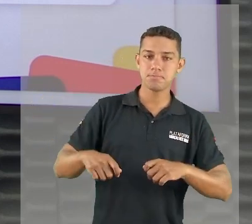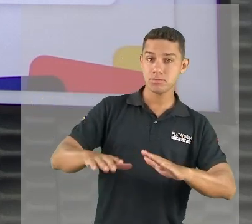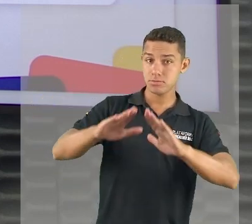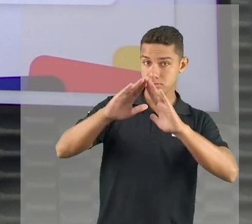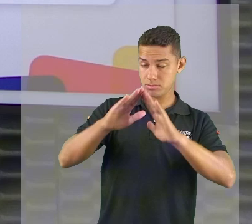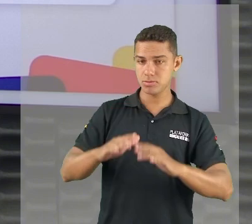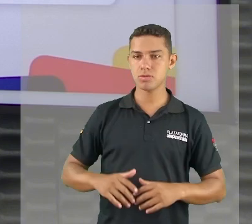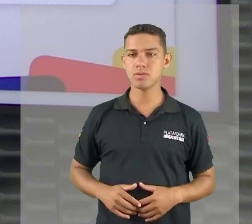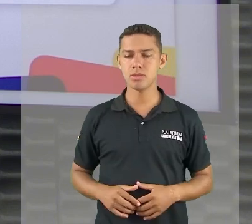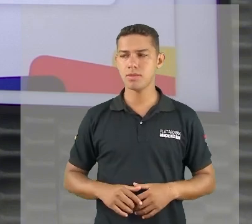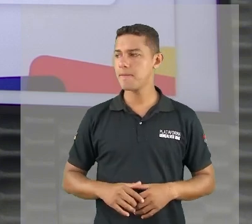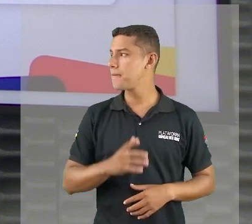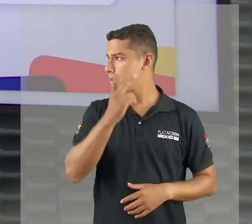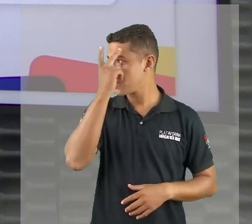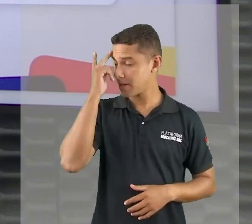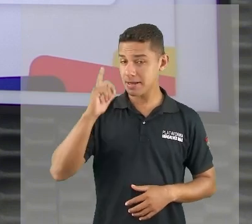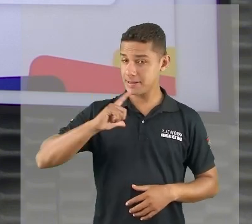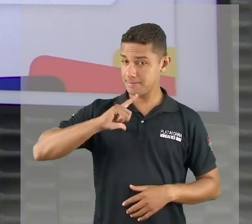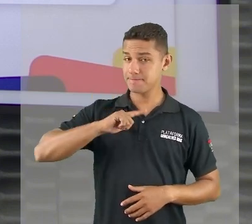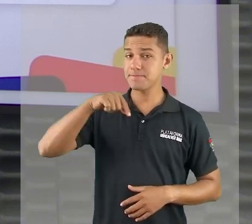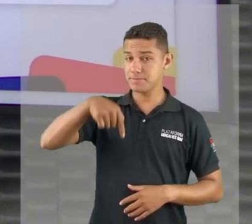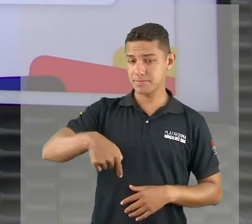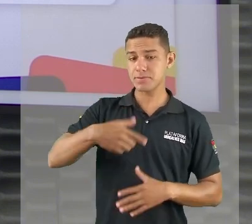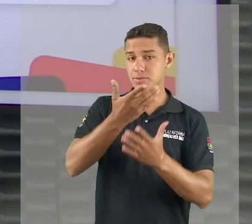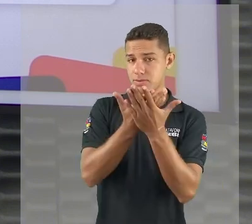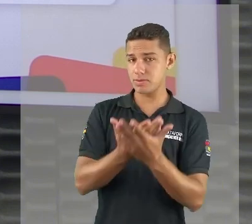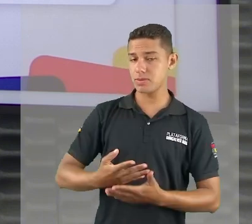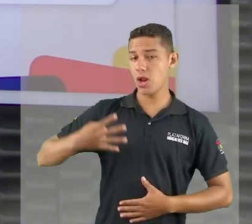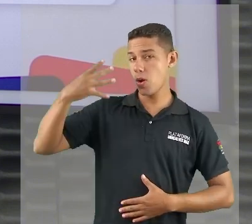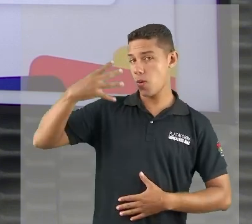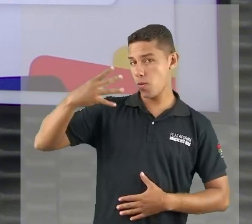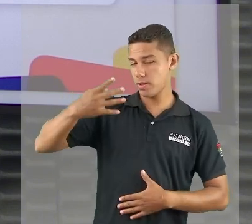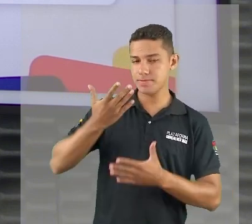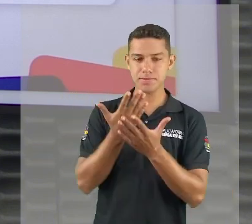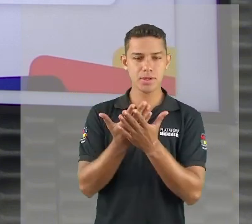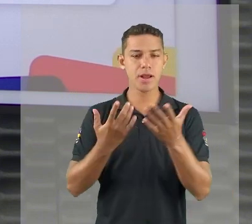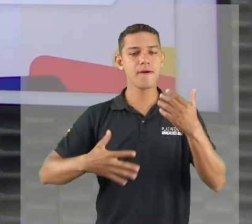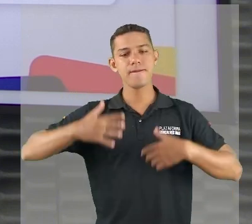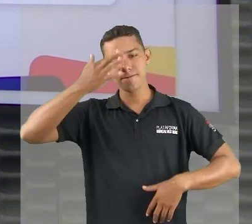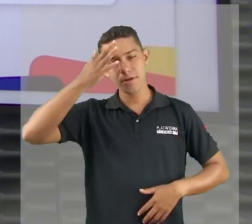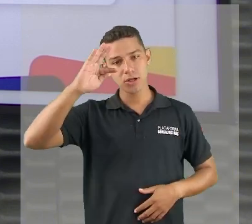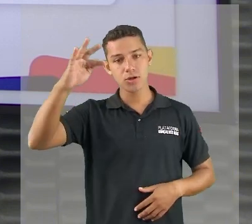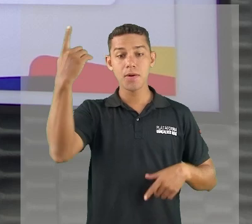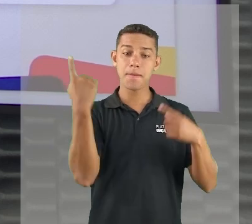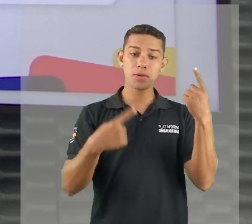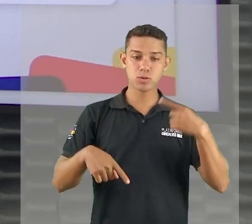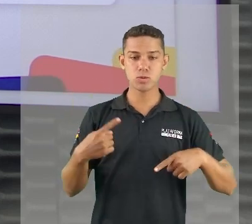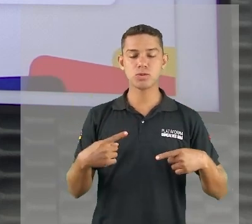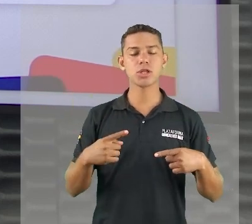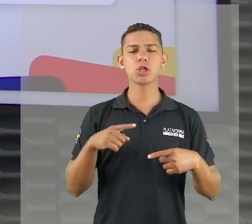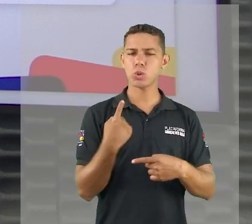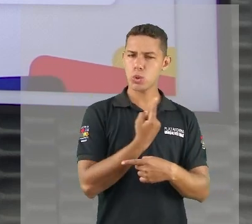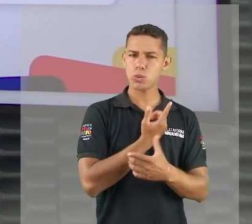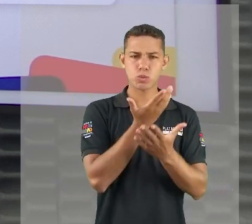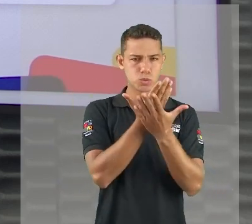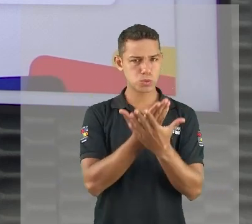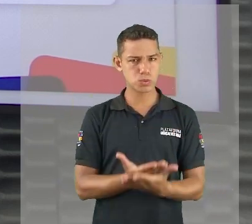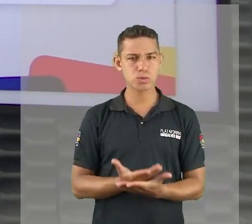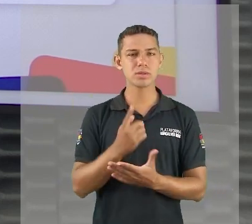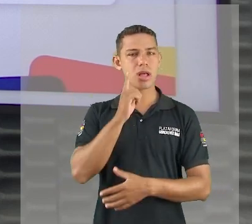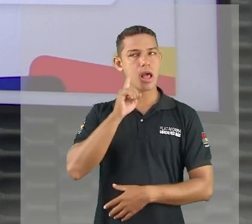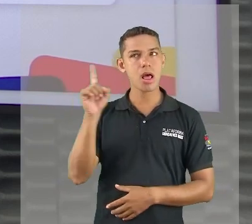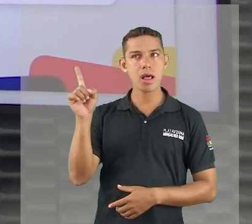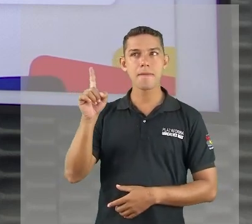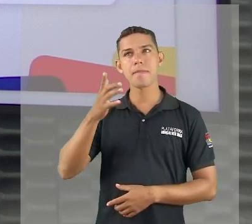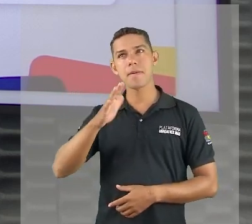na nossa quarta aula de filosofia política. Nós já estudamos